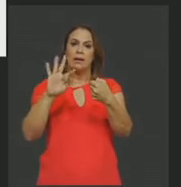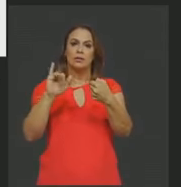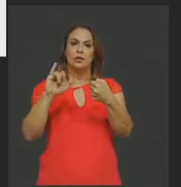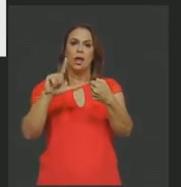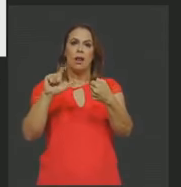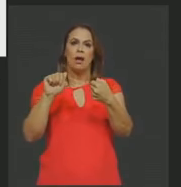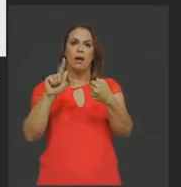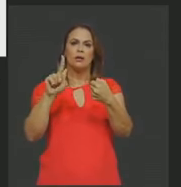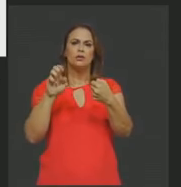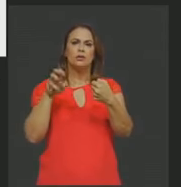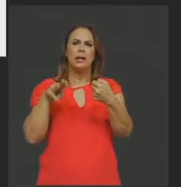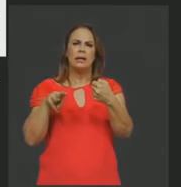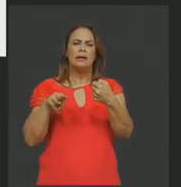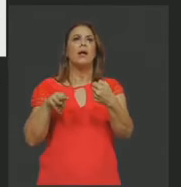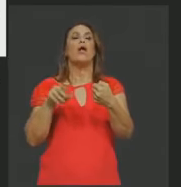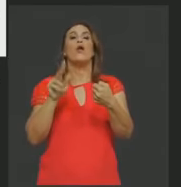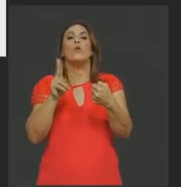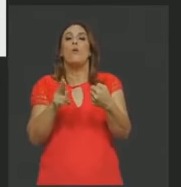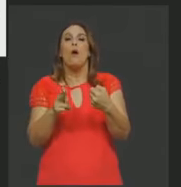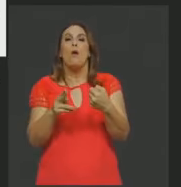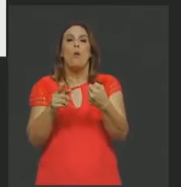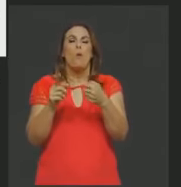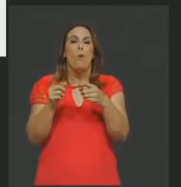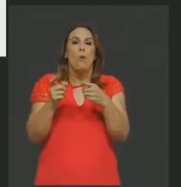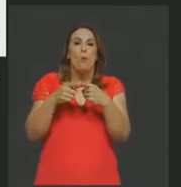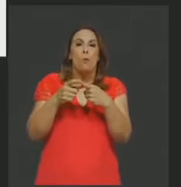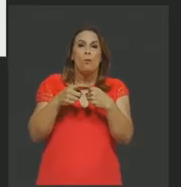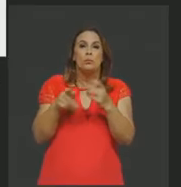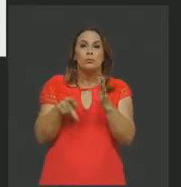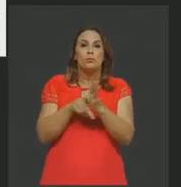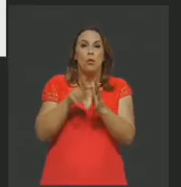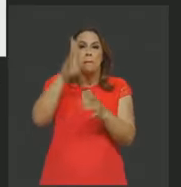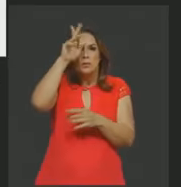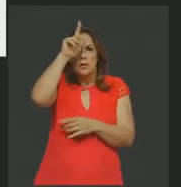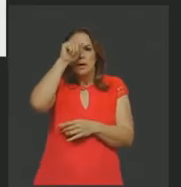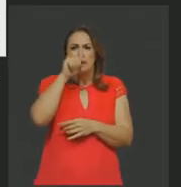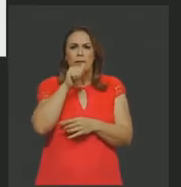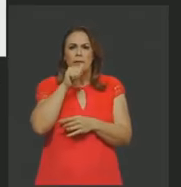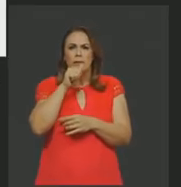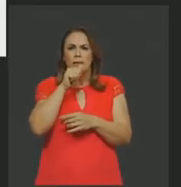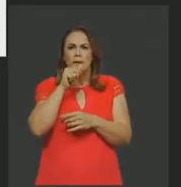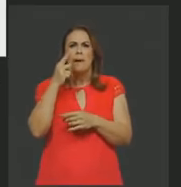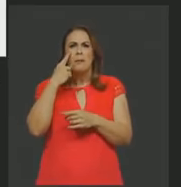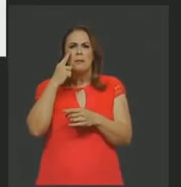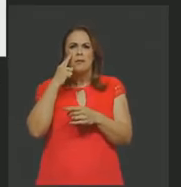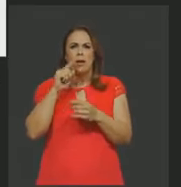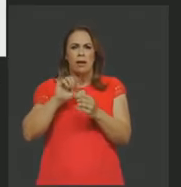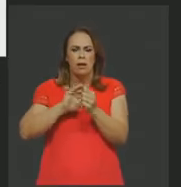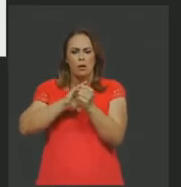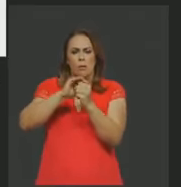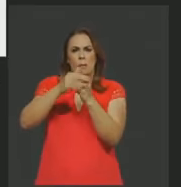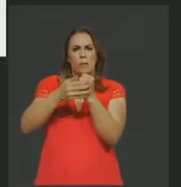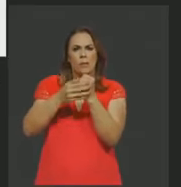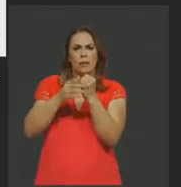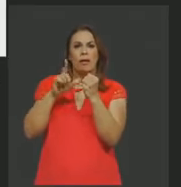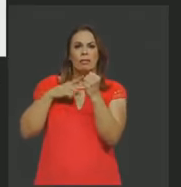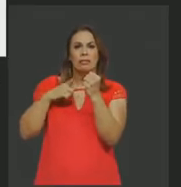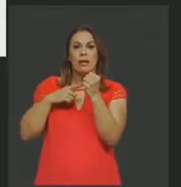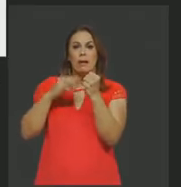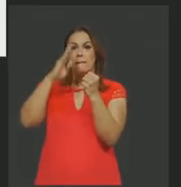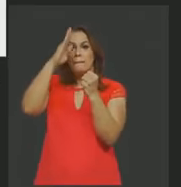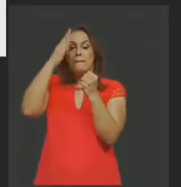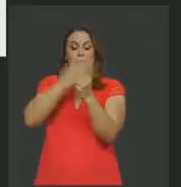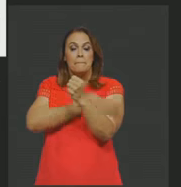em cima, que é a cartilagem, ela vai proteger esse osso de atrito. Temos também uma